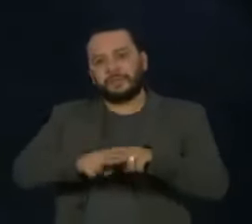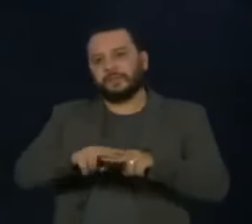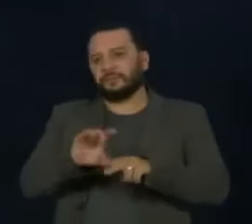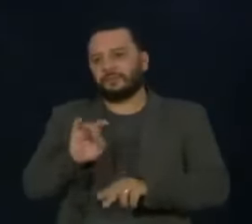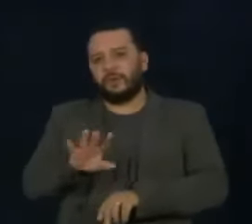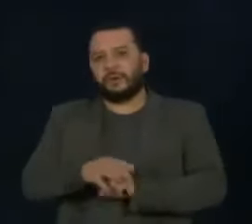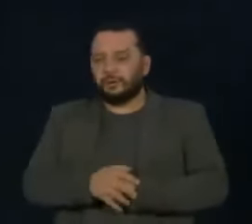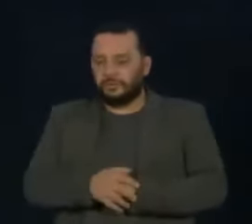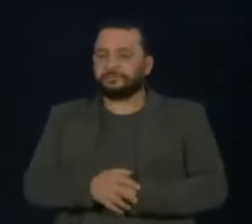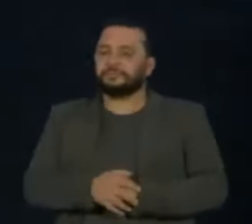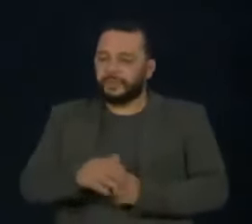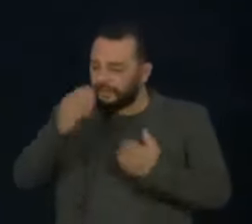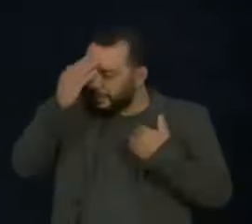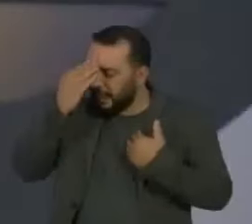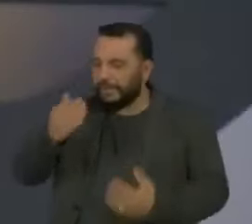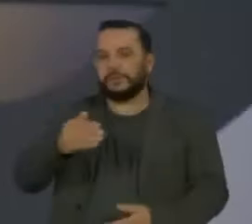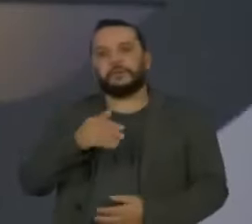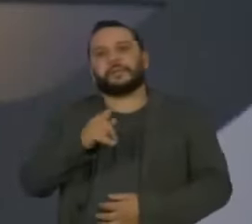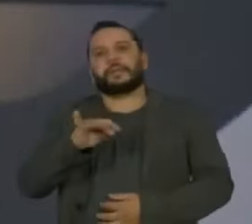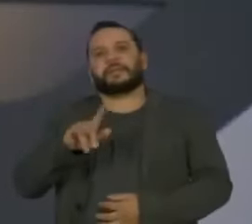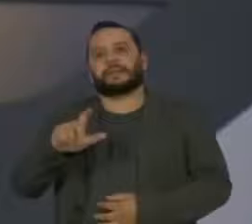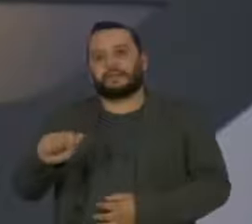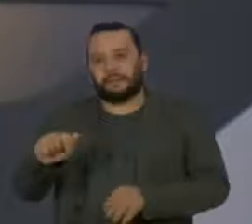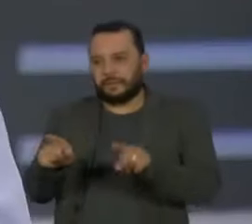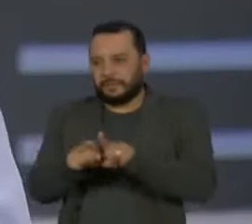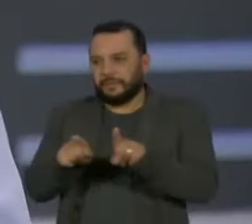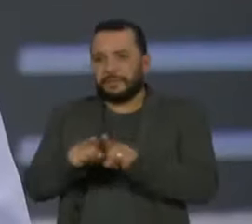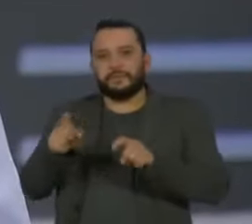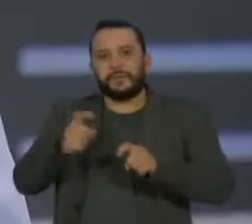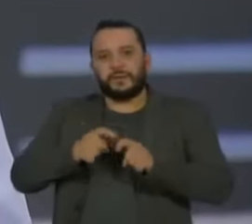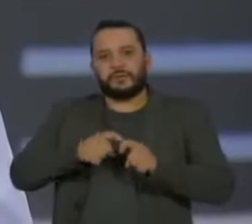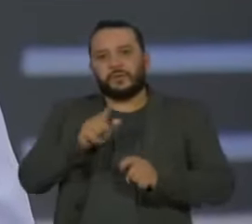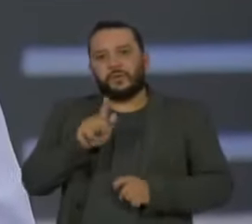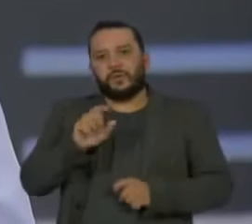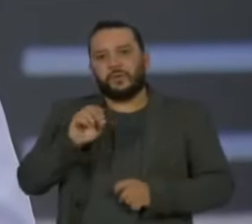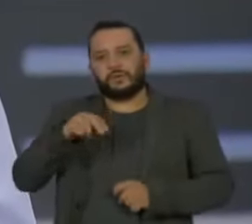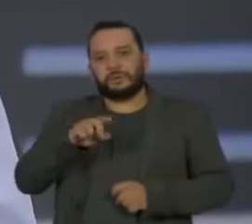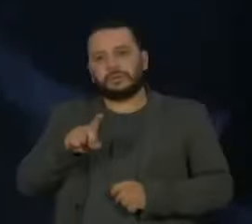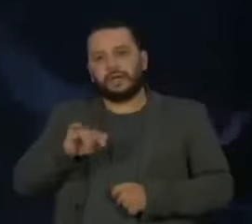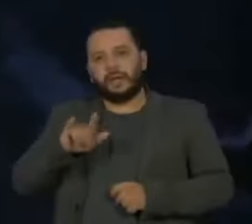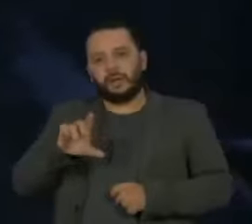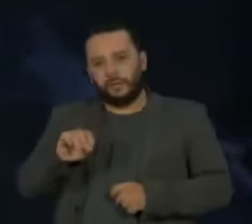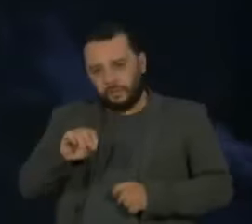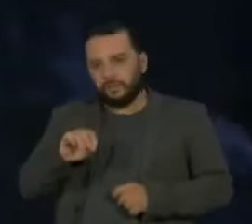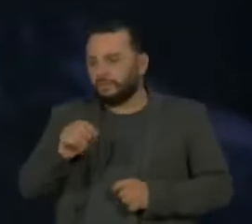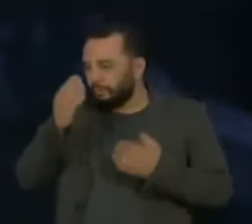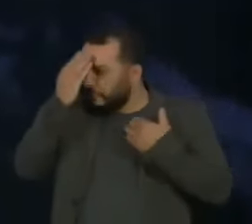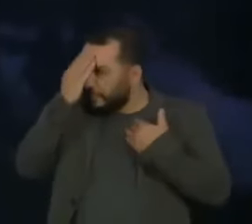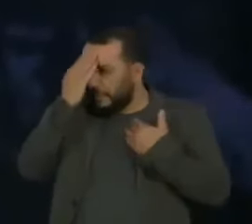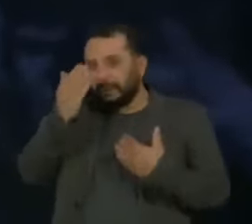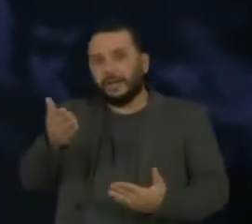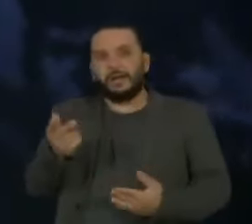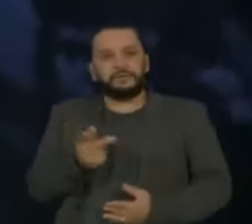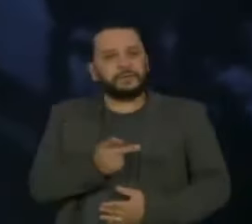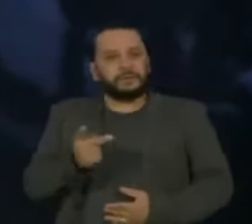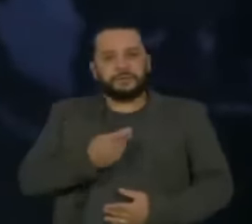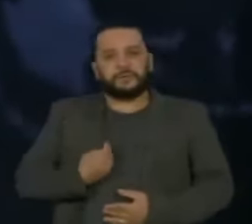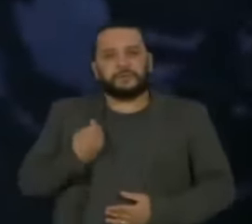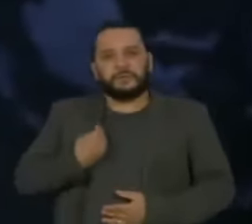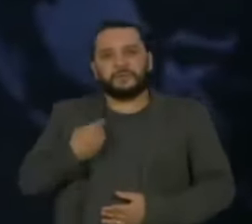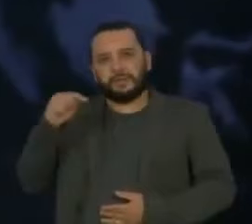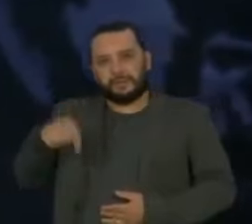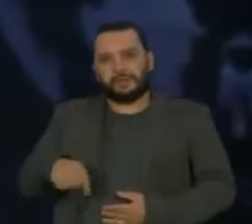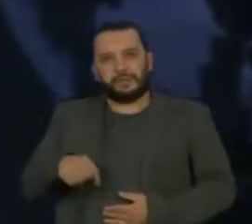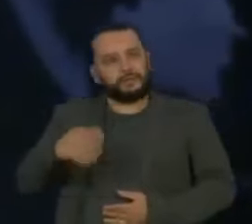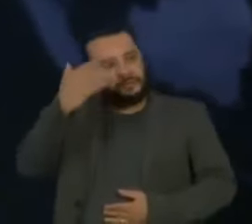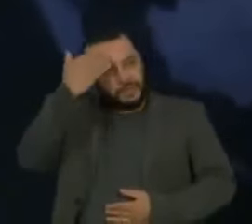da jornalista Patrícia Campos Melo e do médico sanitarista Gonzalo Vecina Neto. Muito obrigada, Patrícia, pela participação. Obrigada, Karen.